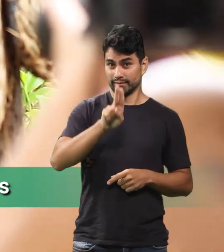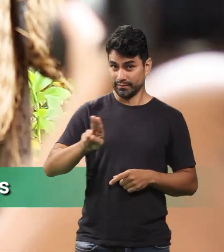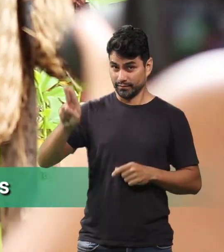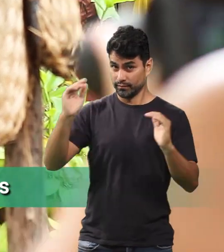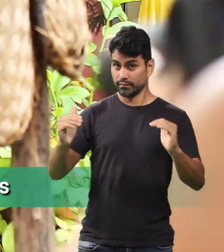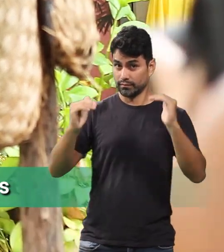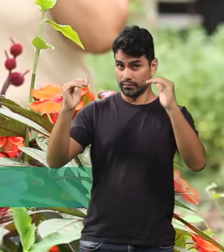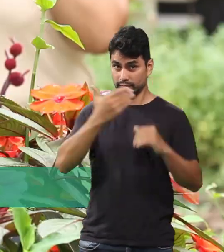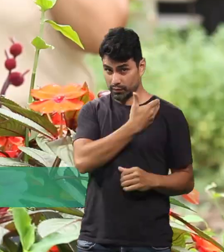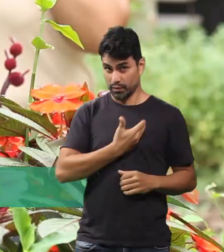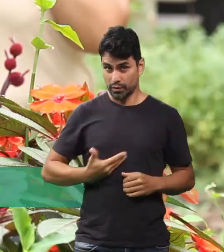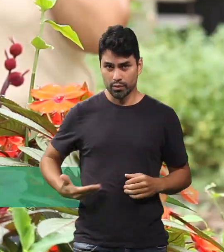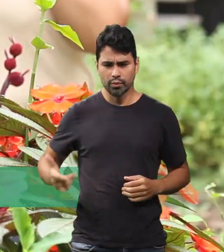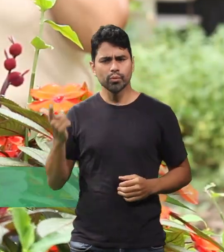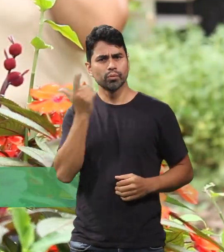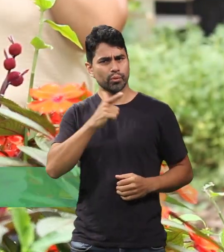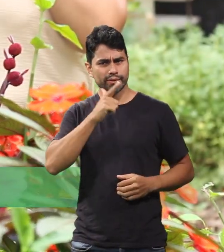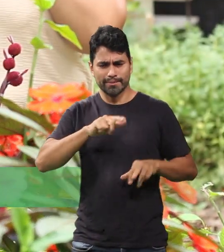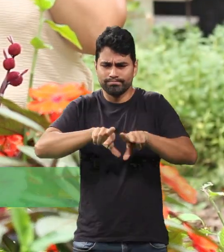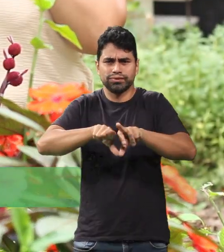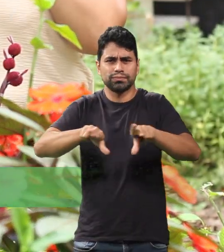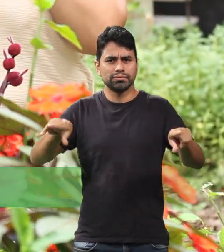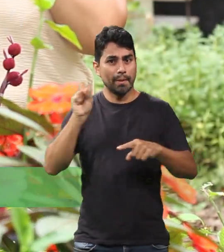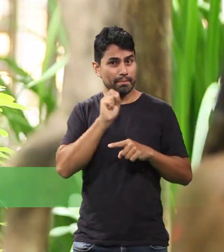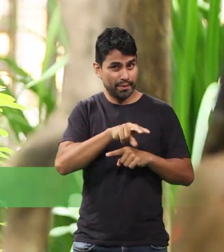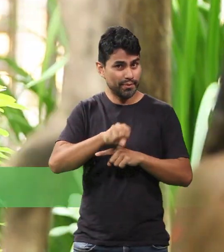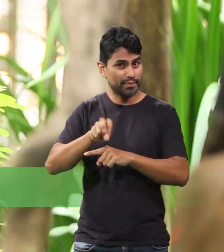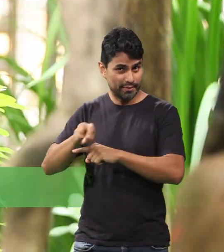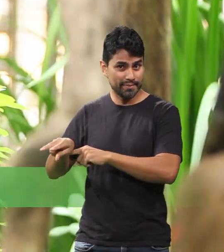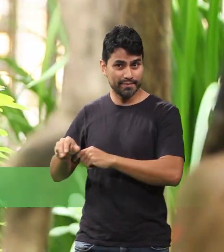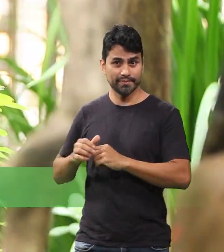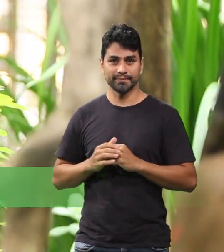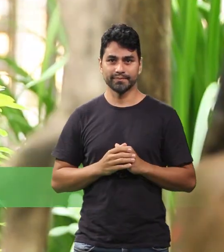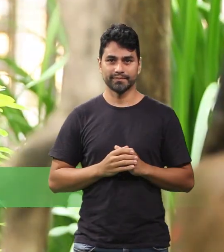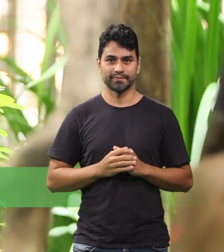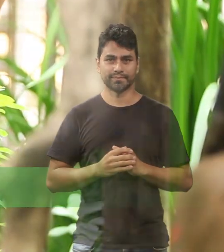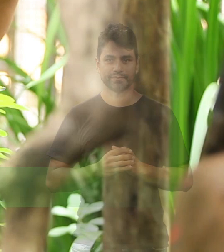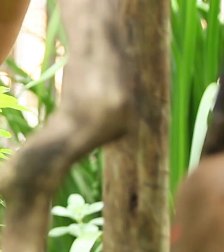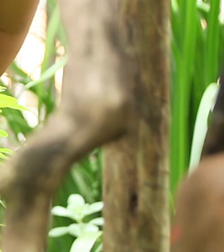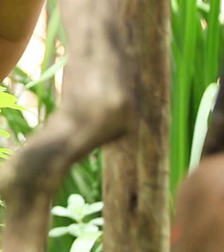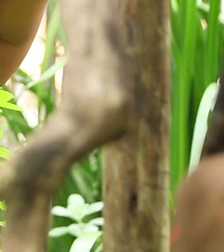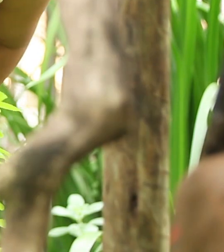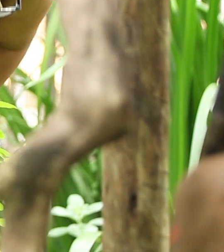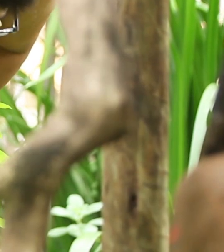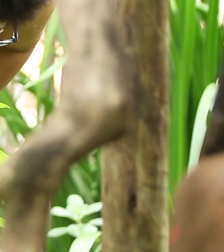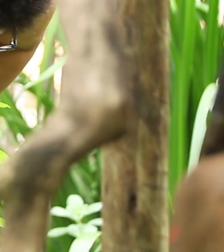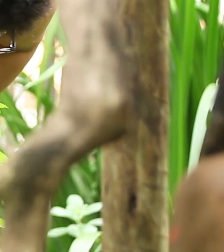de identidades e para a democratização do ensino superior público.